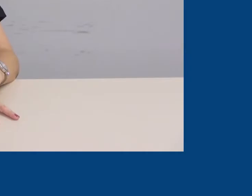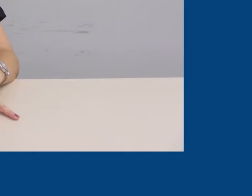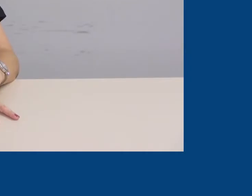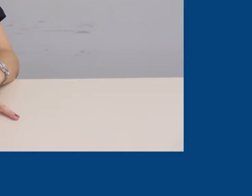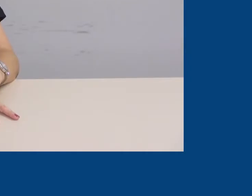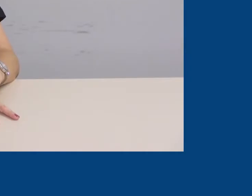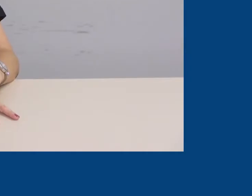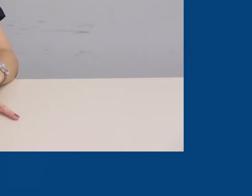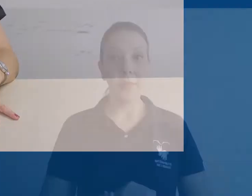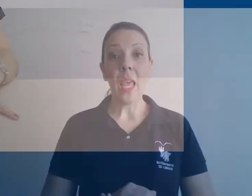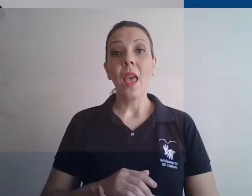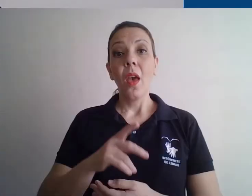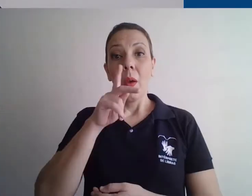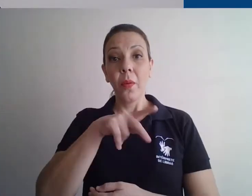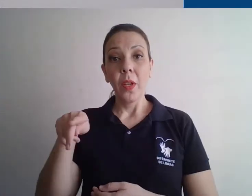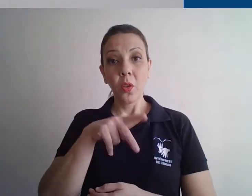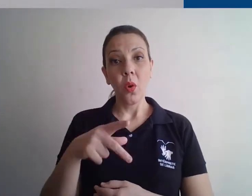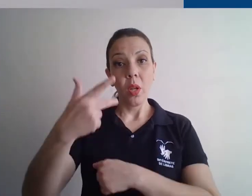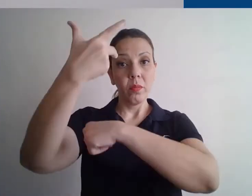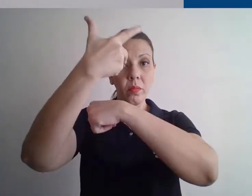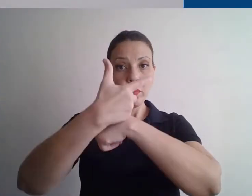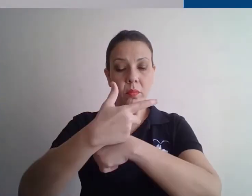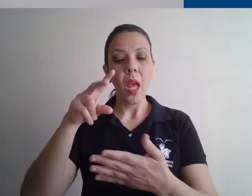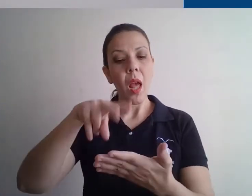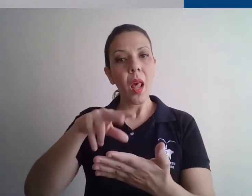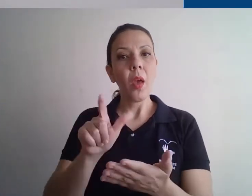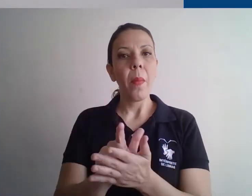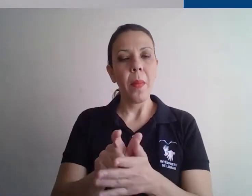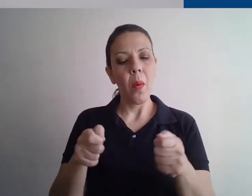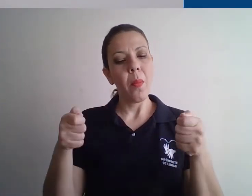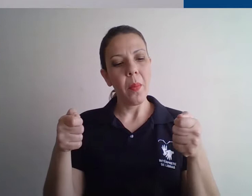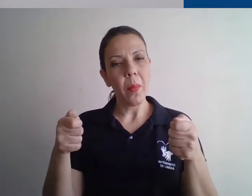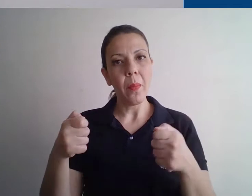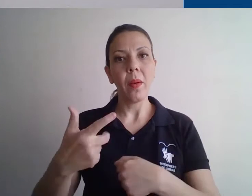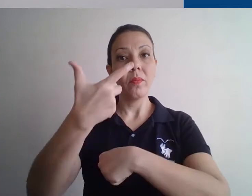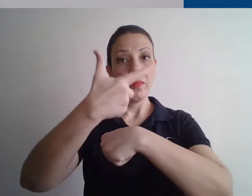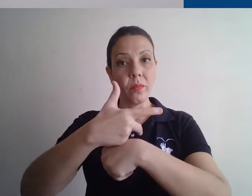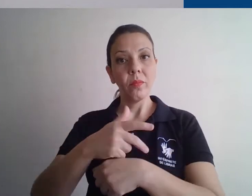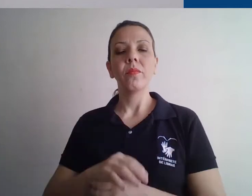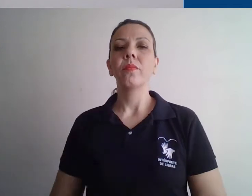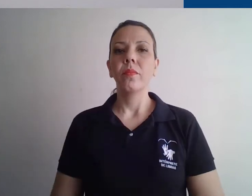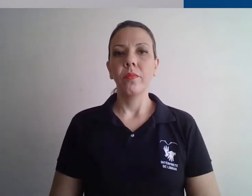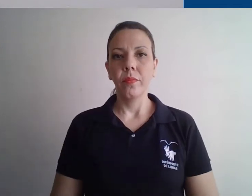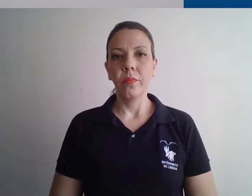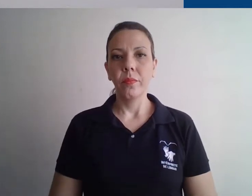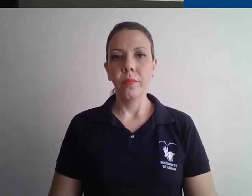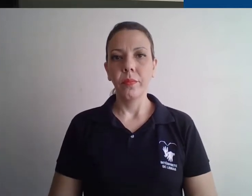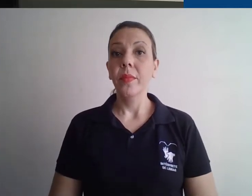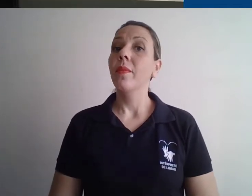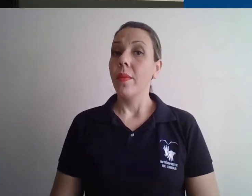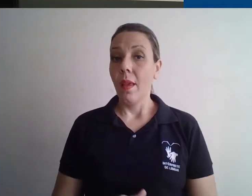problemática da pobreza e da exclusão social está associada com o surgimento da sociedade de mercado. Tá? E, obviamente, com o